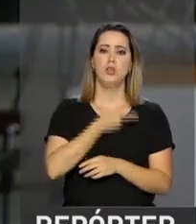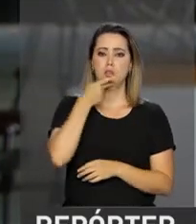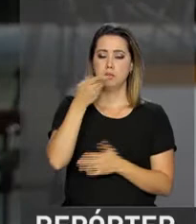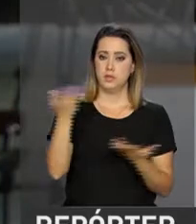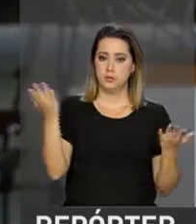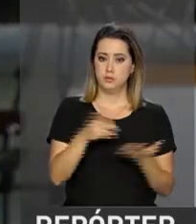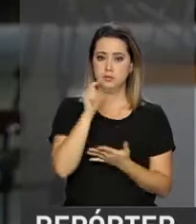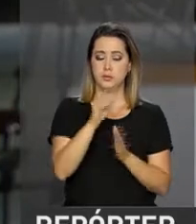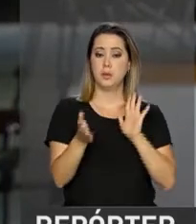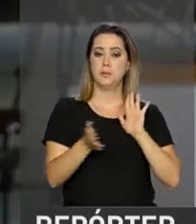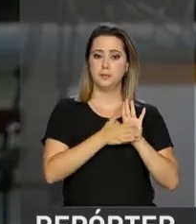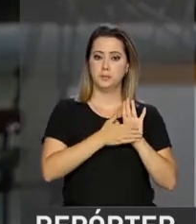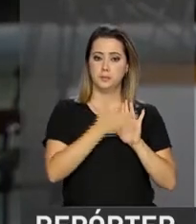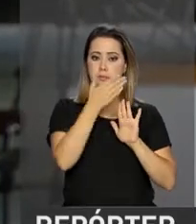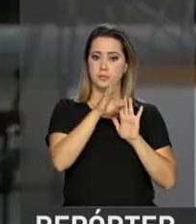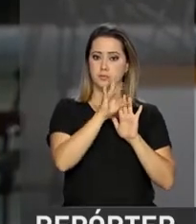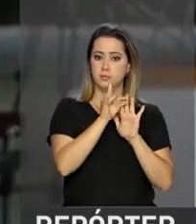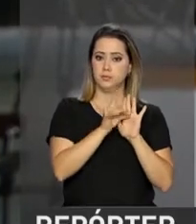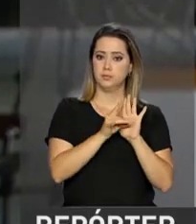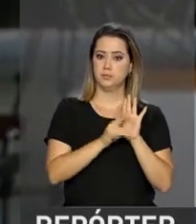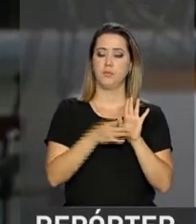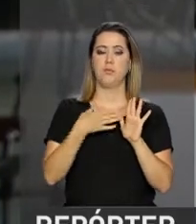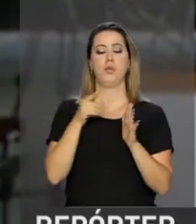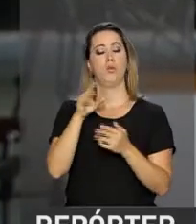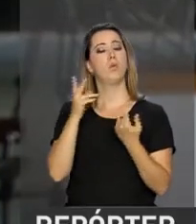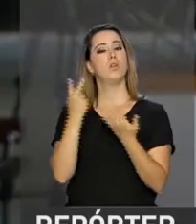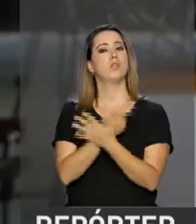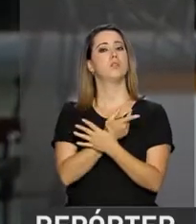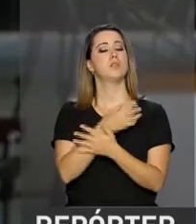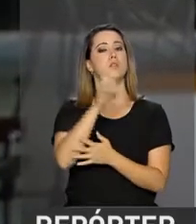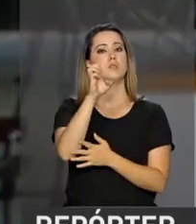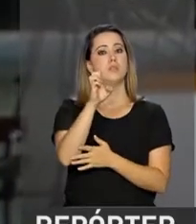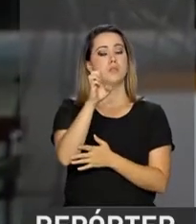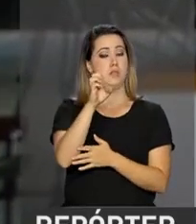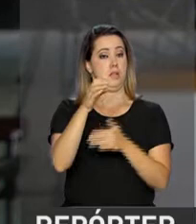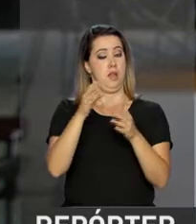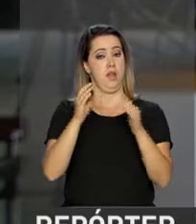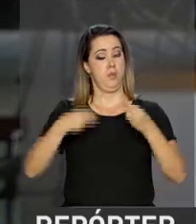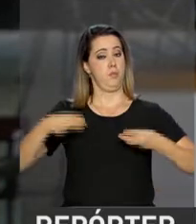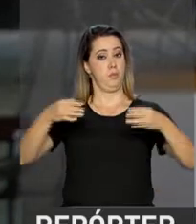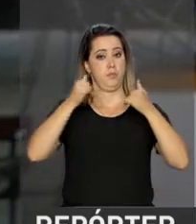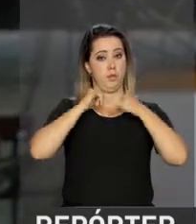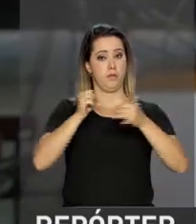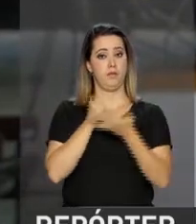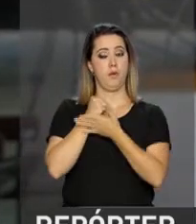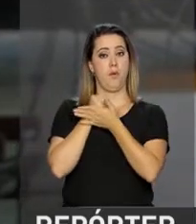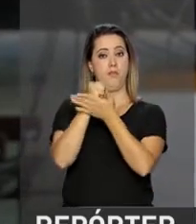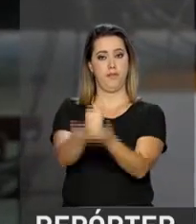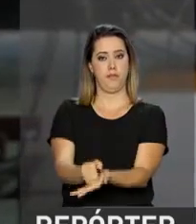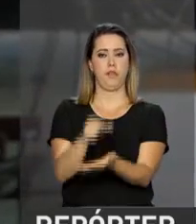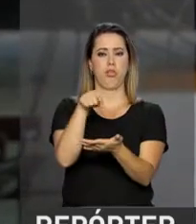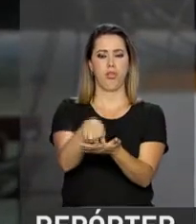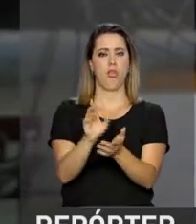agora é que, pela proposta, a Eletrobras vai ofertar uma porção extra de ações na Bolsa de Valores de